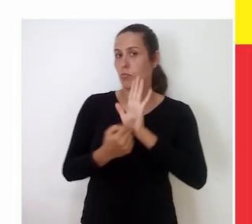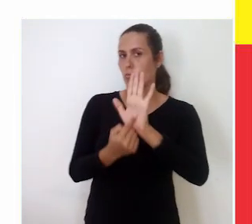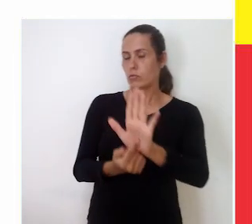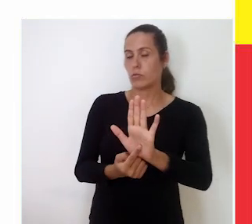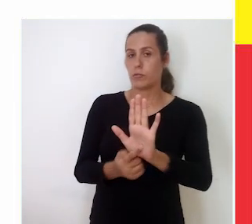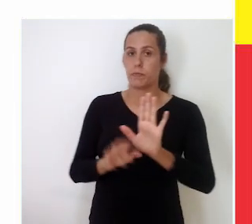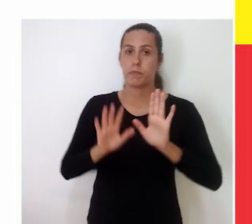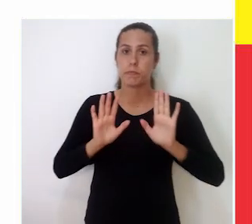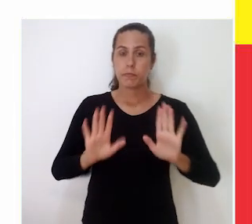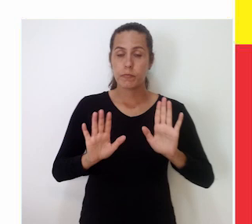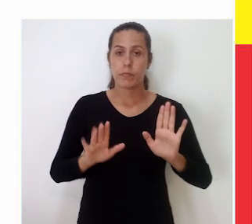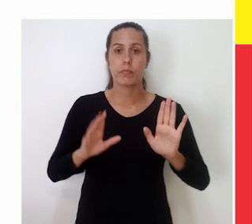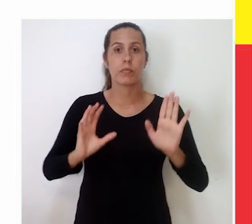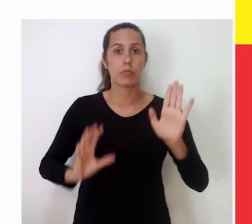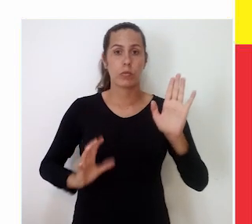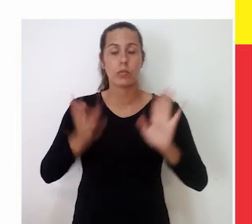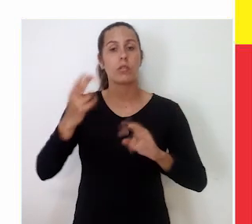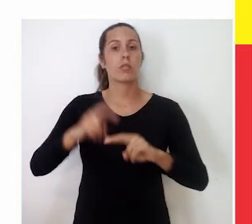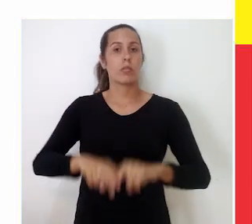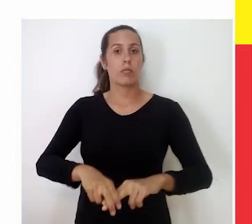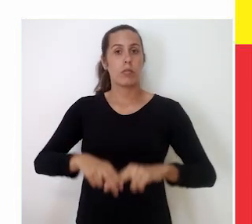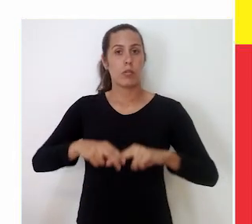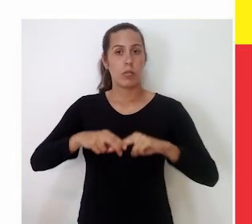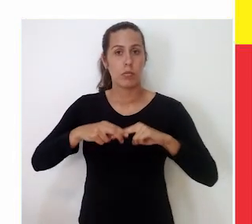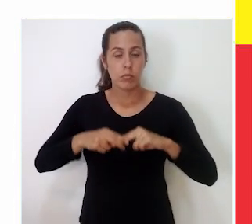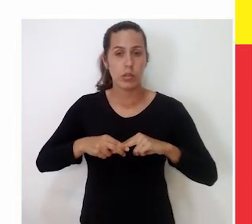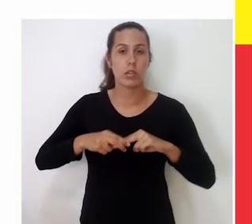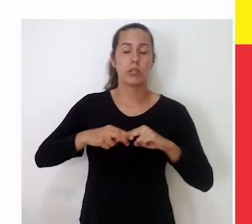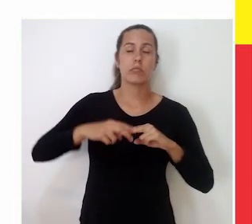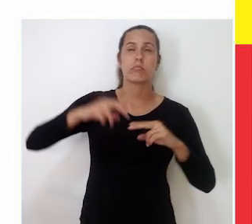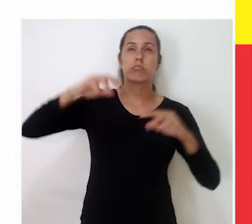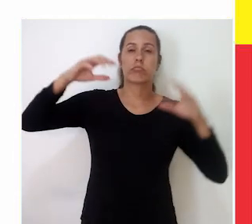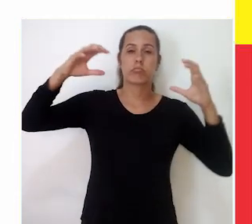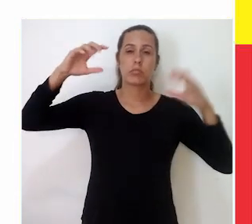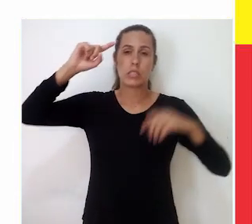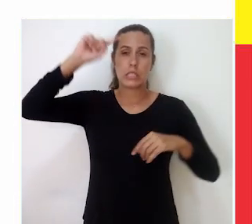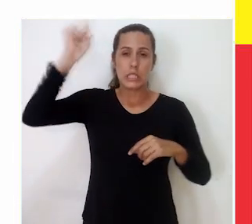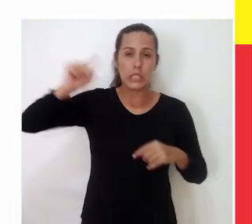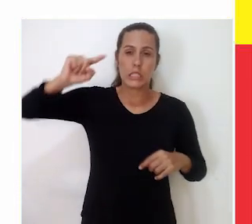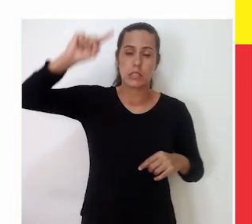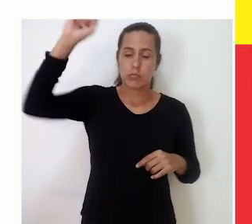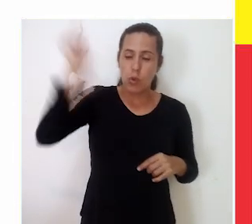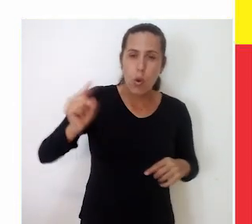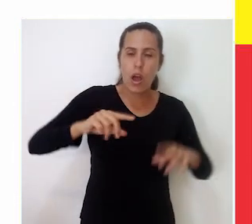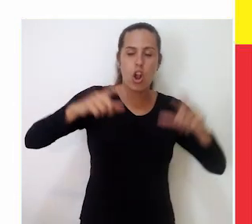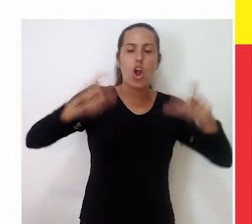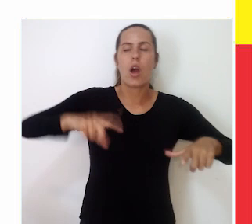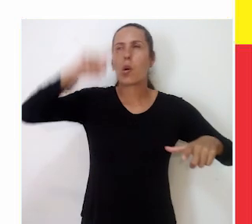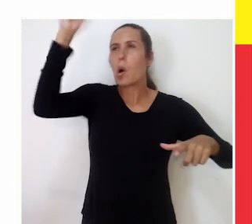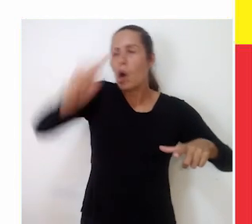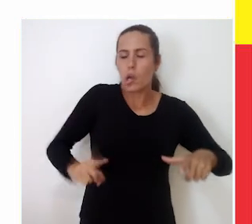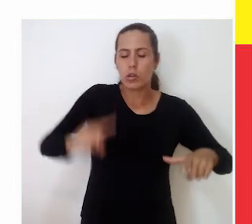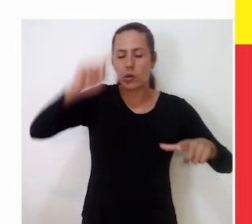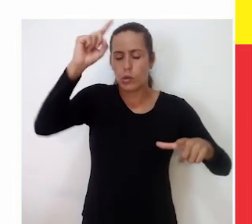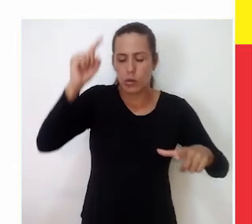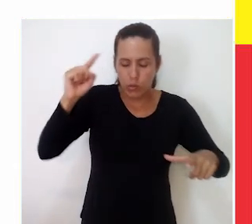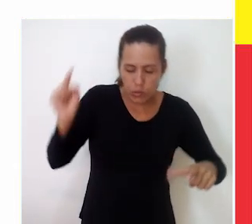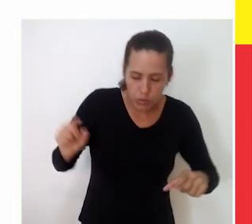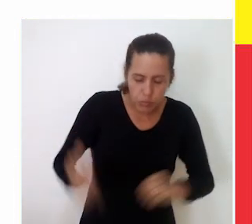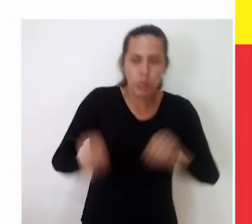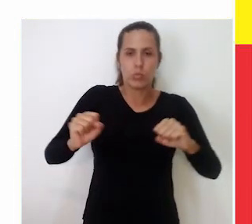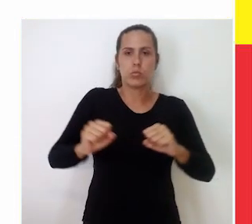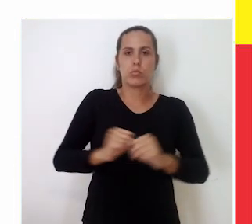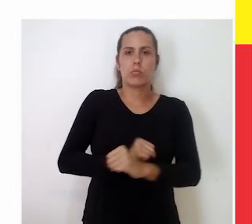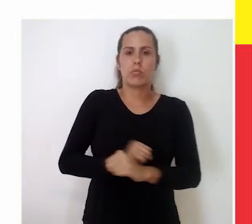Quando é através de descargas elétricas, ou seja, caiu um raio naquela região, gerou uma